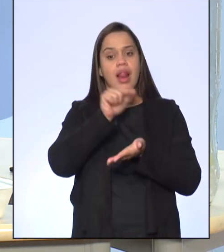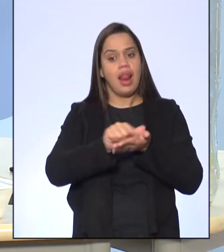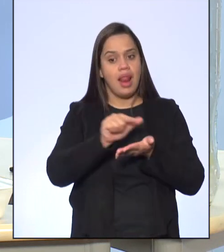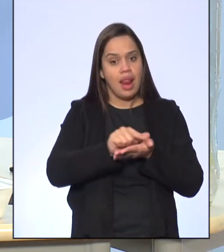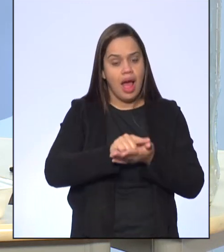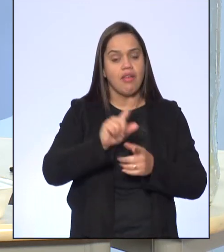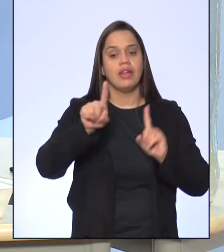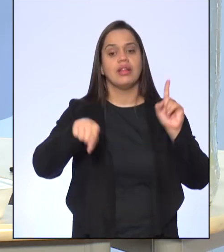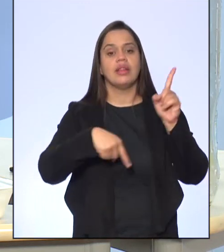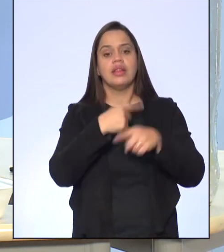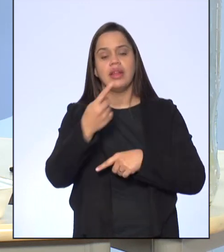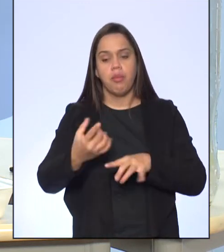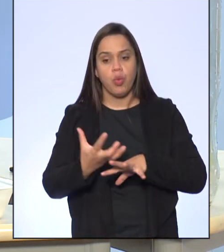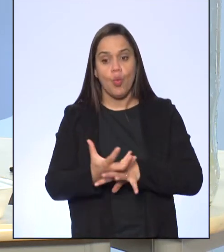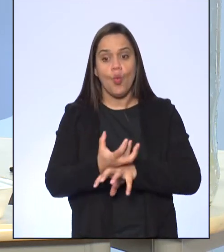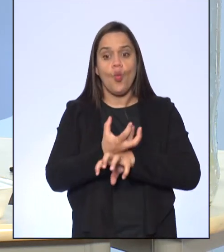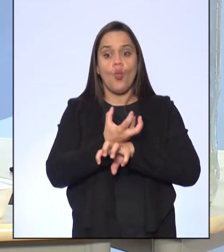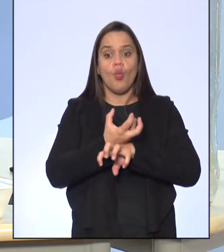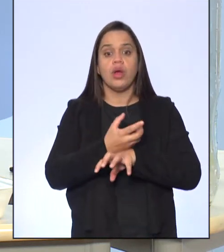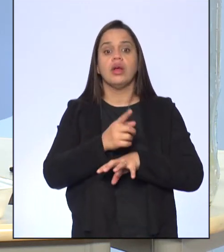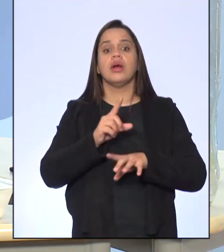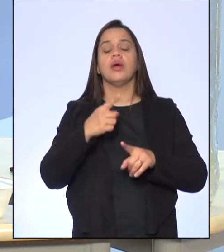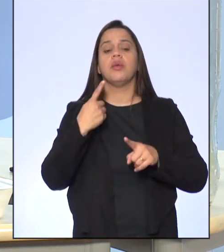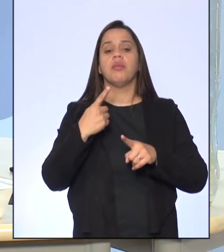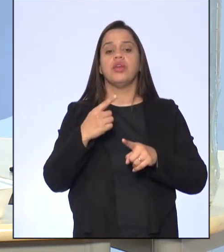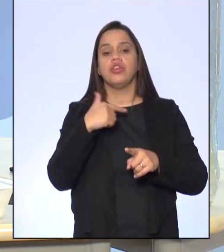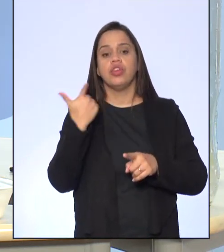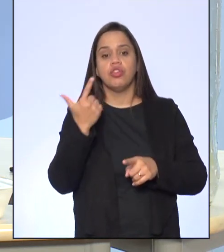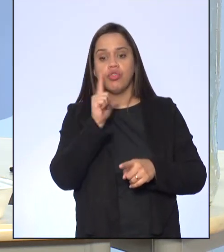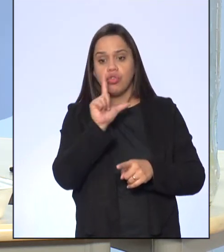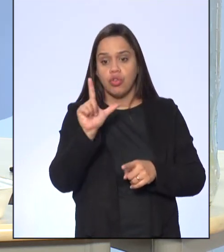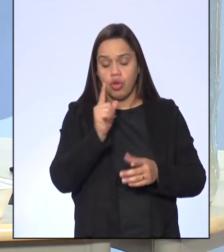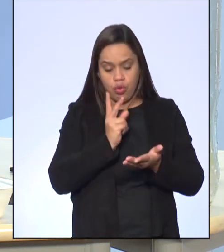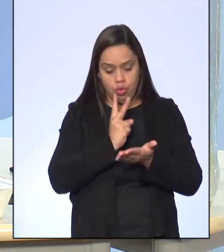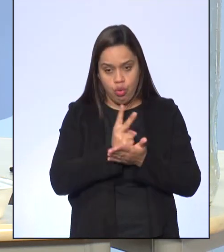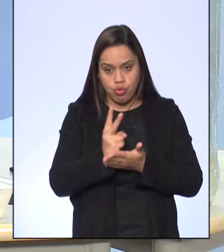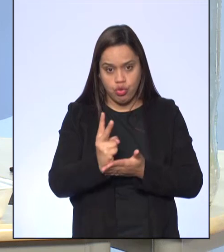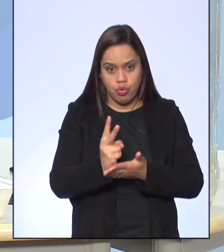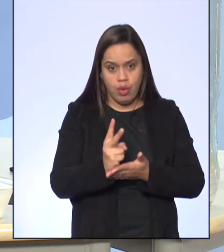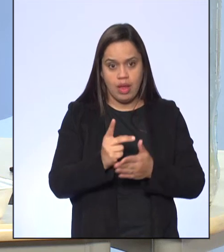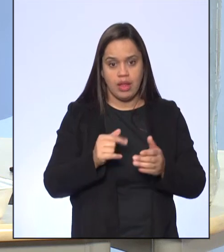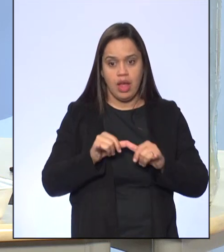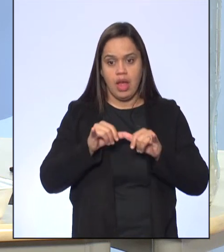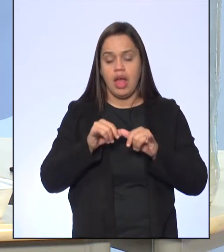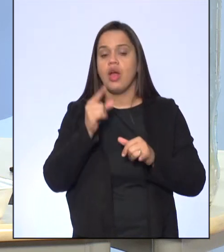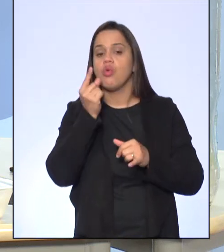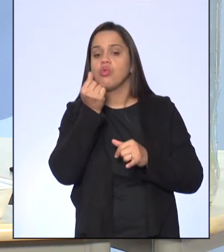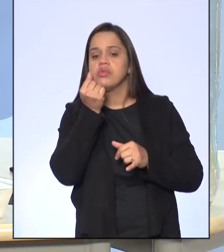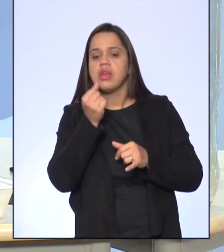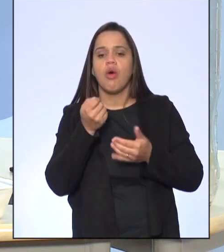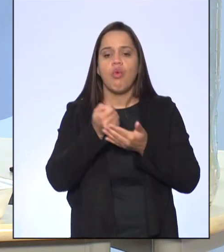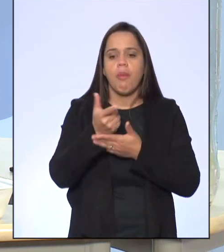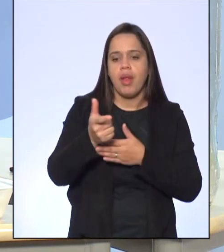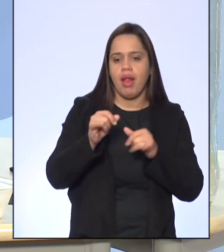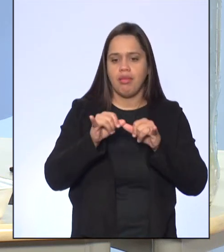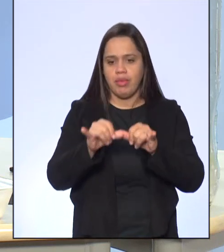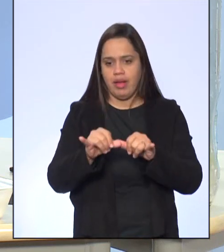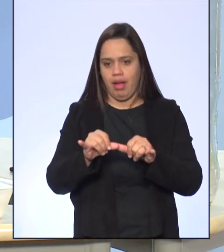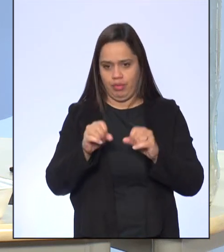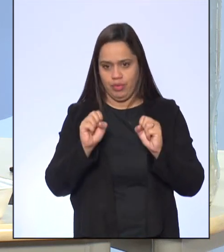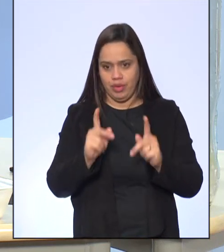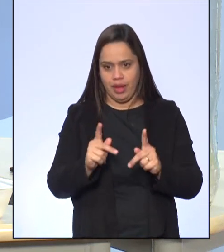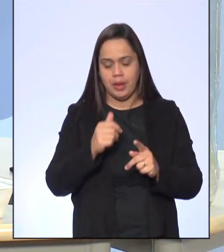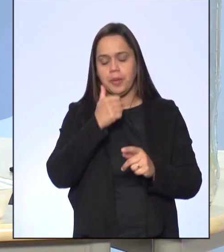um processo, para a gente continuar para o sal chegar na nossa mesa, né? Então, vamos lá.